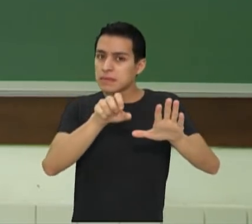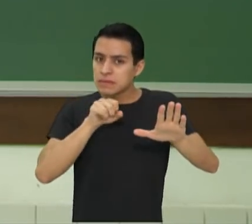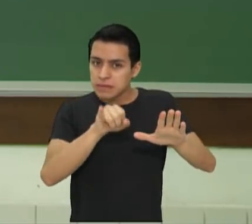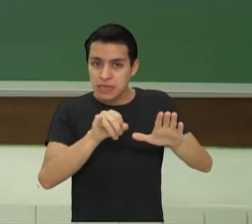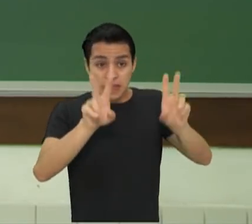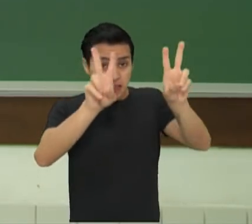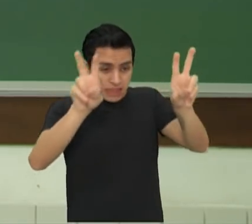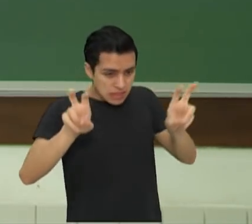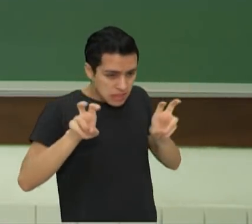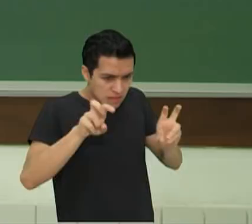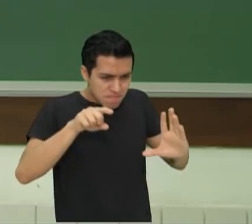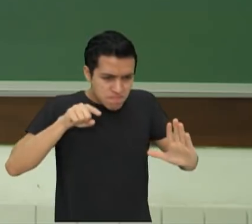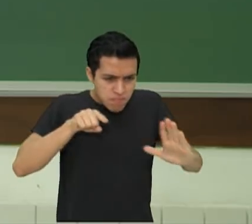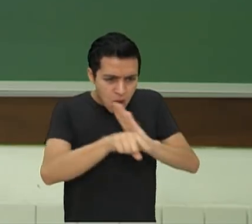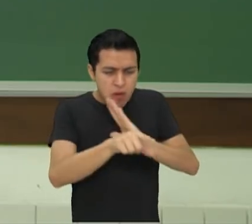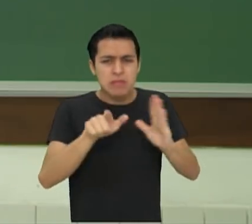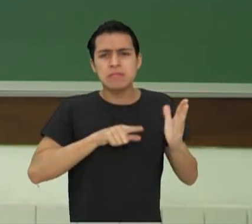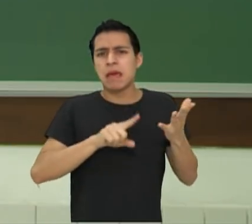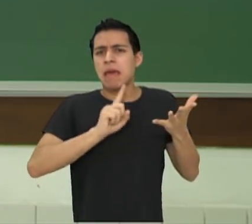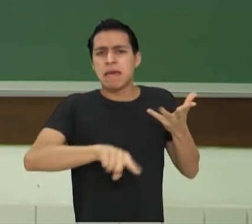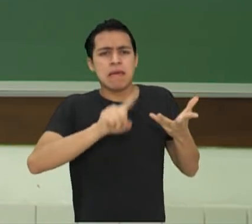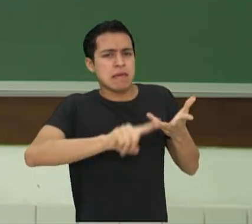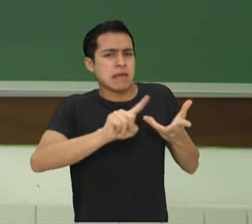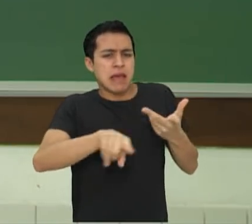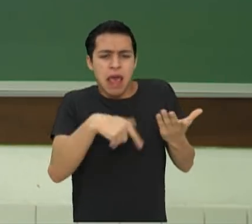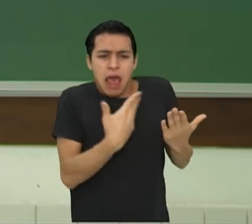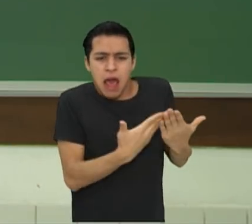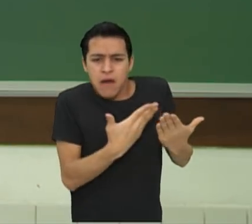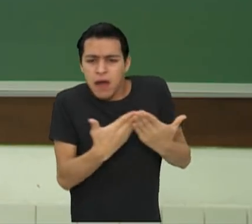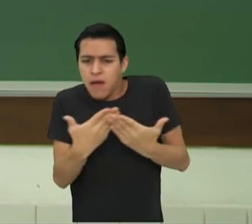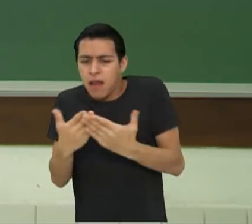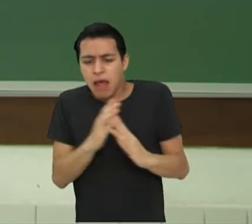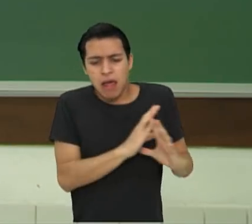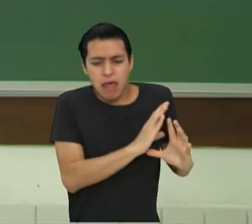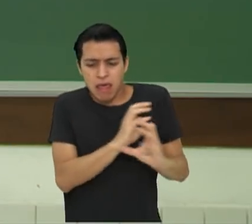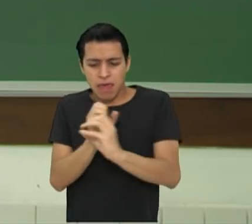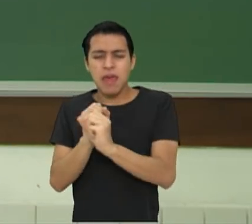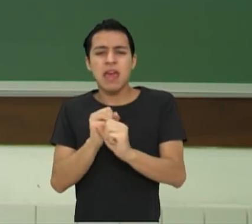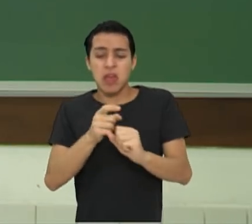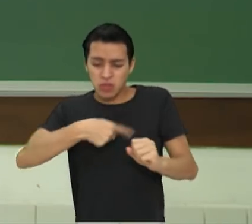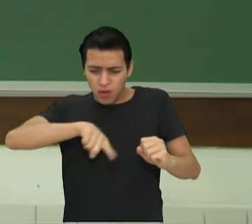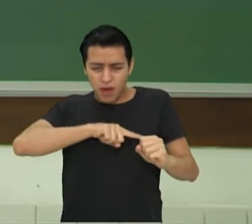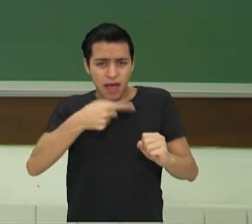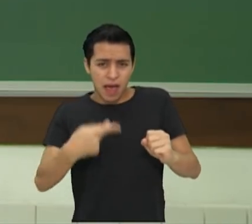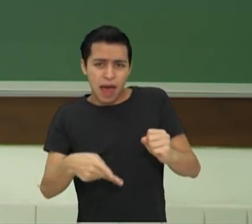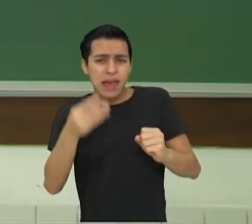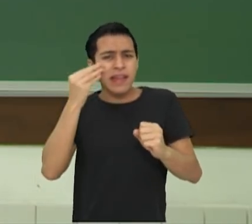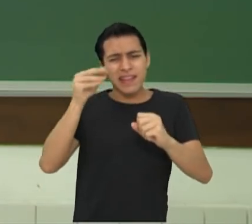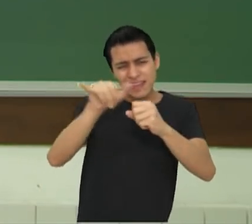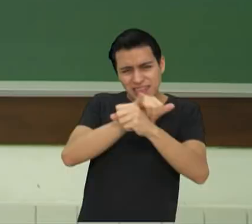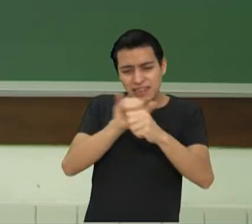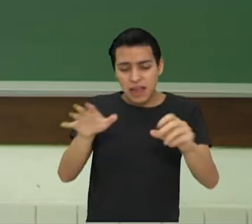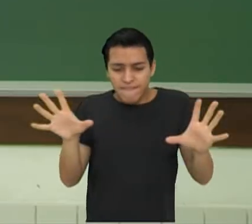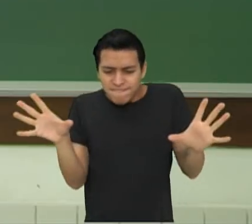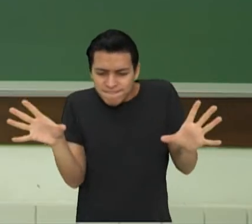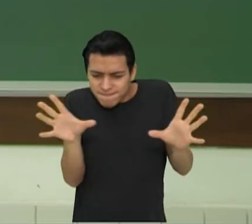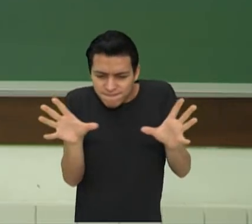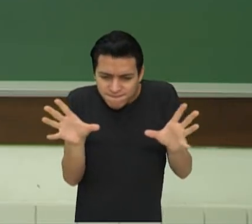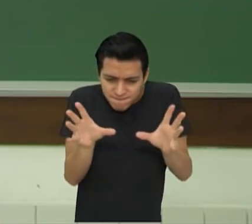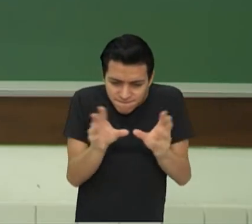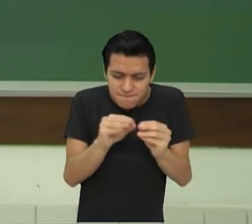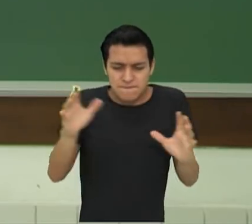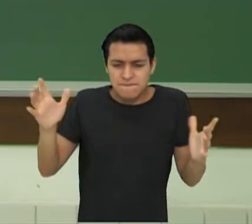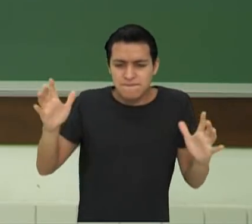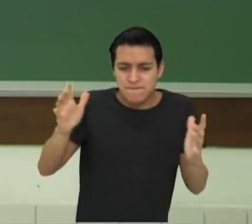nesse assunto, várias aulas, né, falando. Então, ainda a gente deu uma resumida para vocês, né? A gente resumiu um pouquinho os